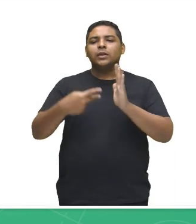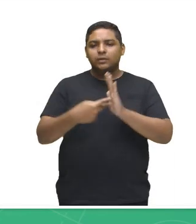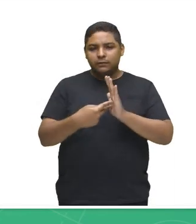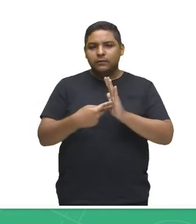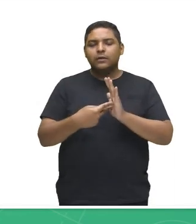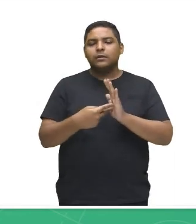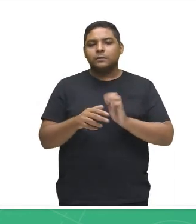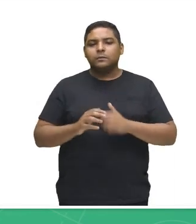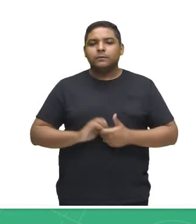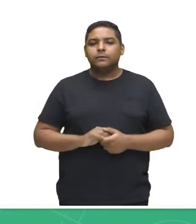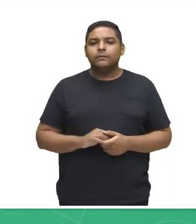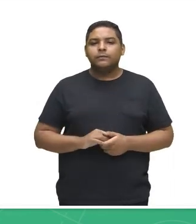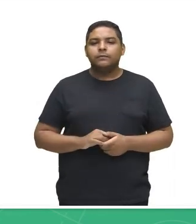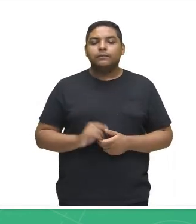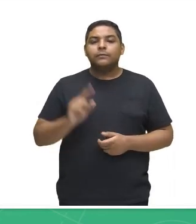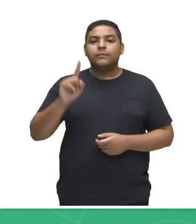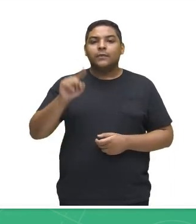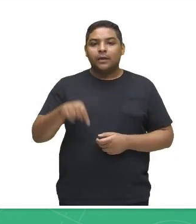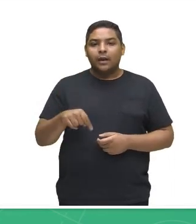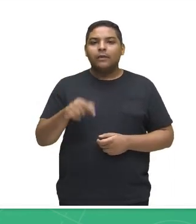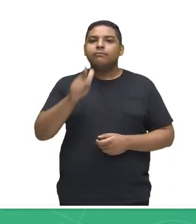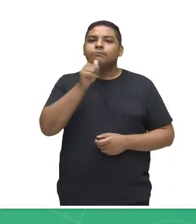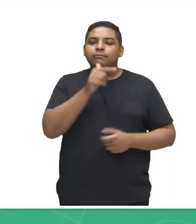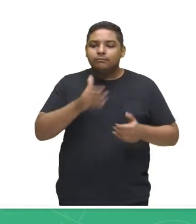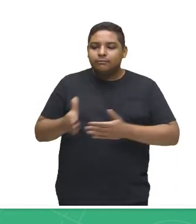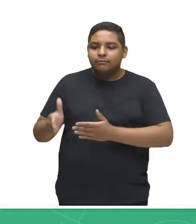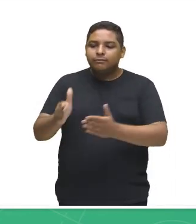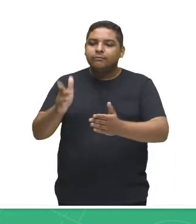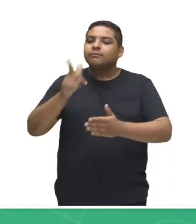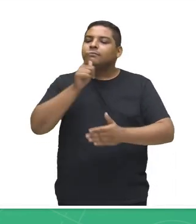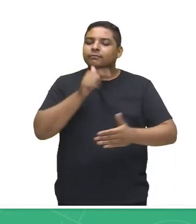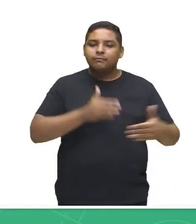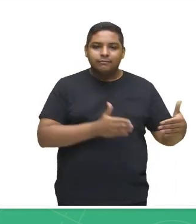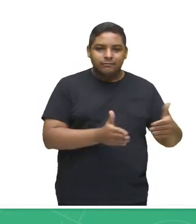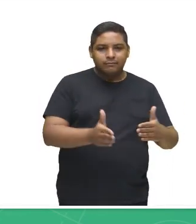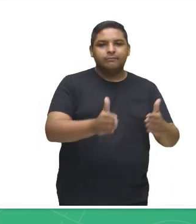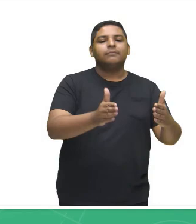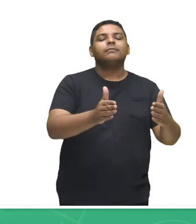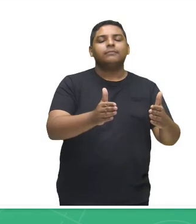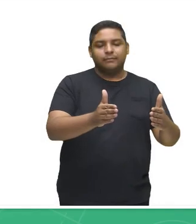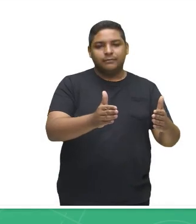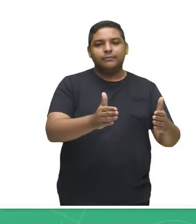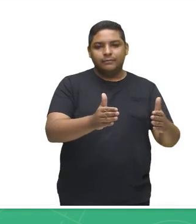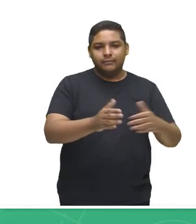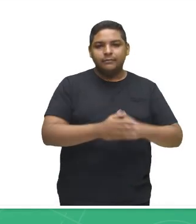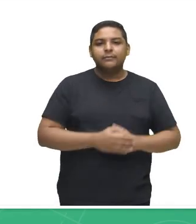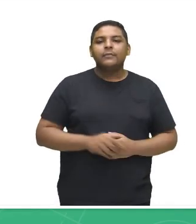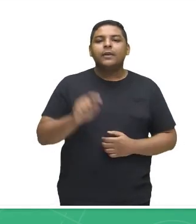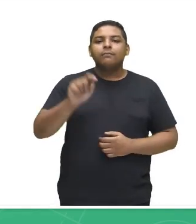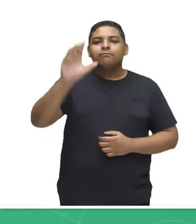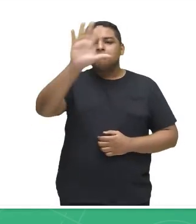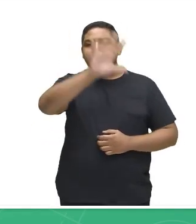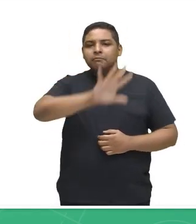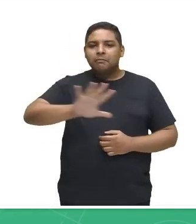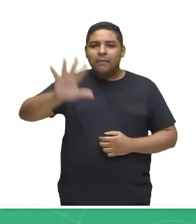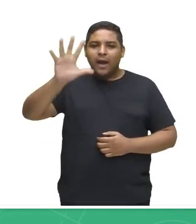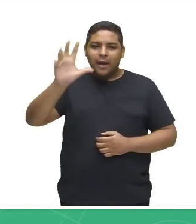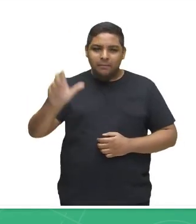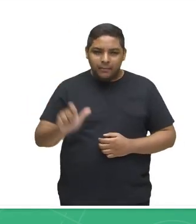Mesopotâmia significa entre rios. Lembram daquele mapa? Ele mostra exatamente que a Mesopotâmia vai se